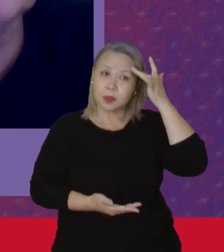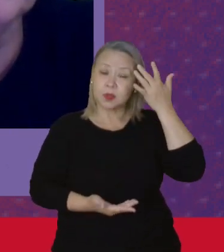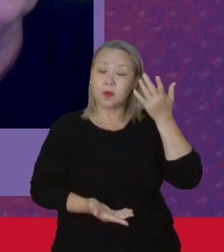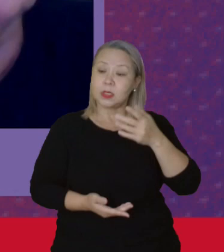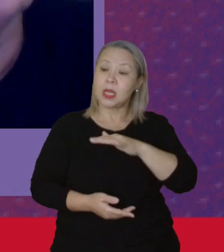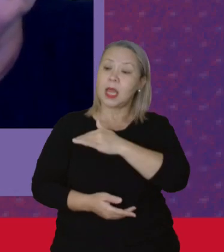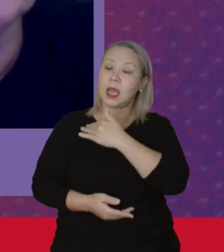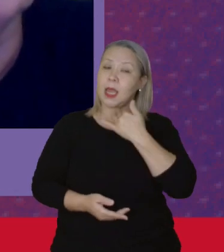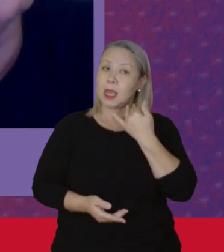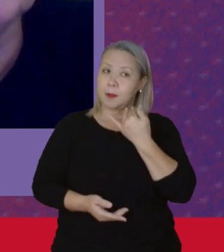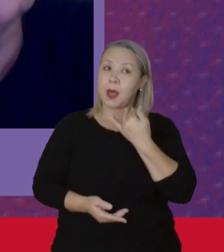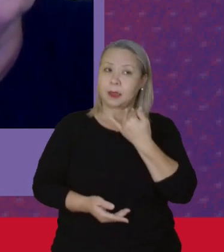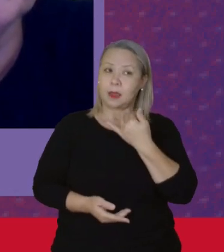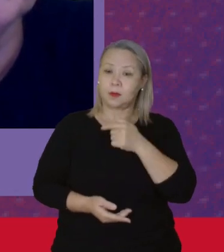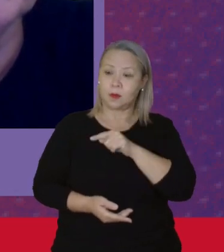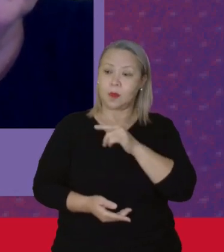elas.